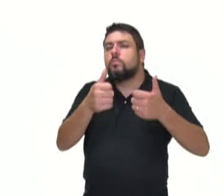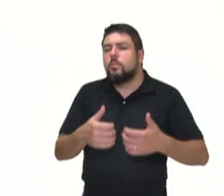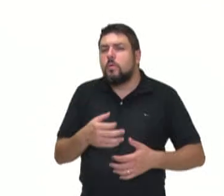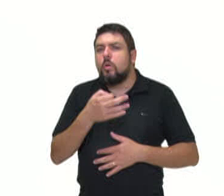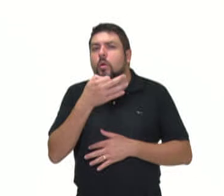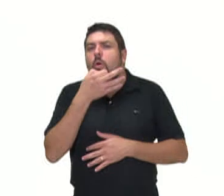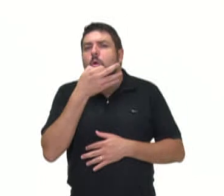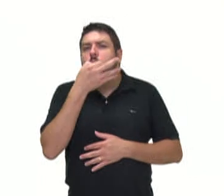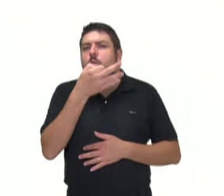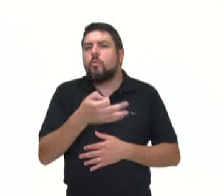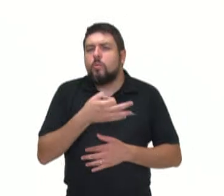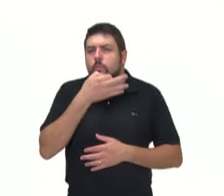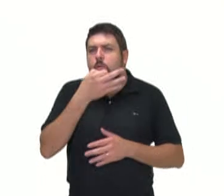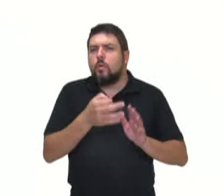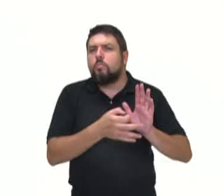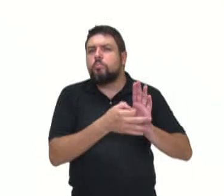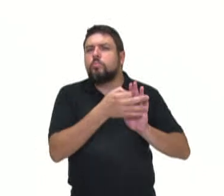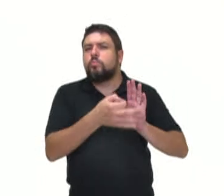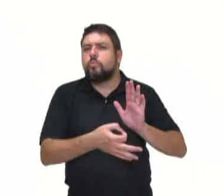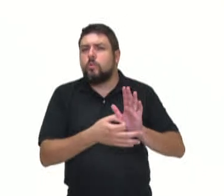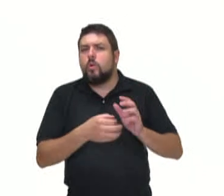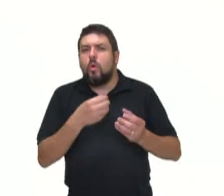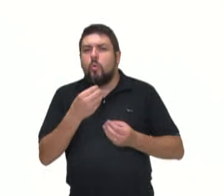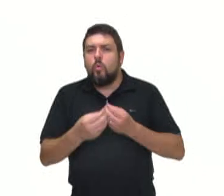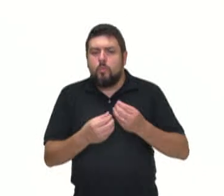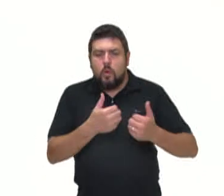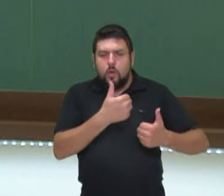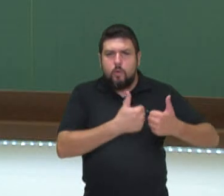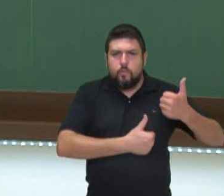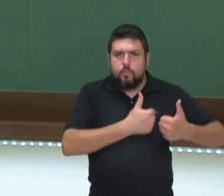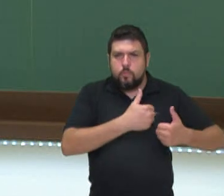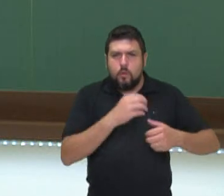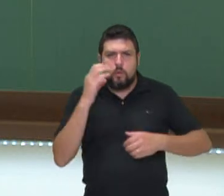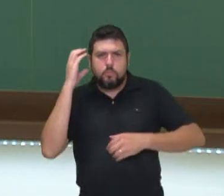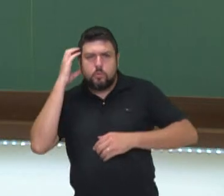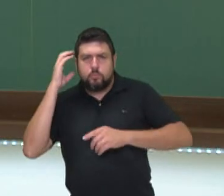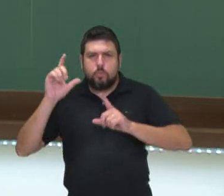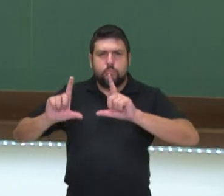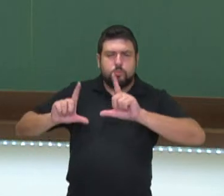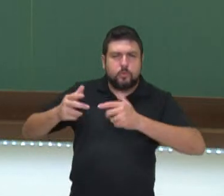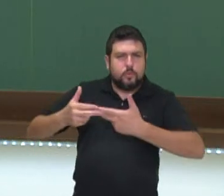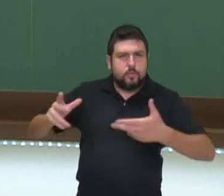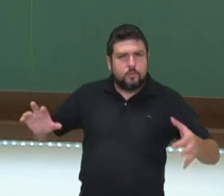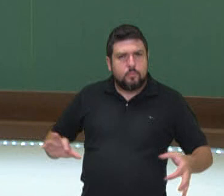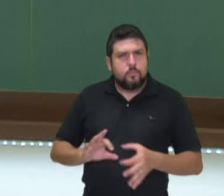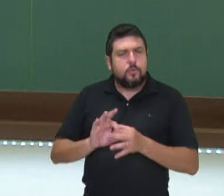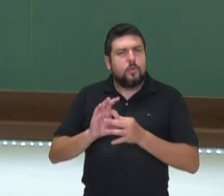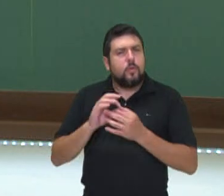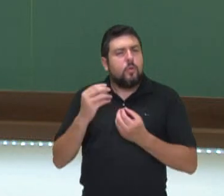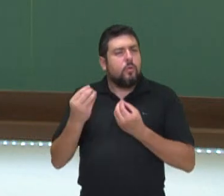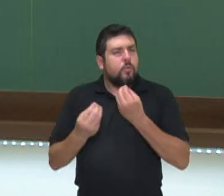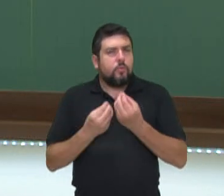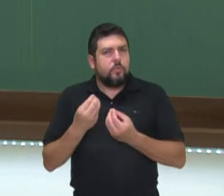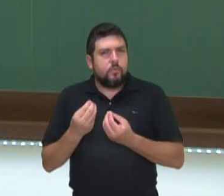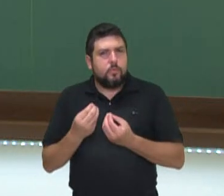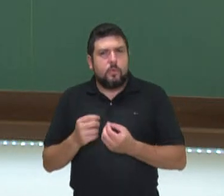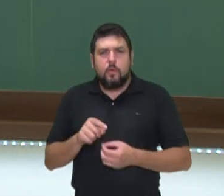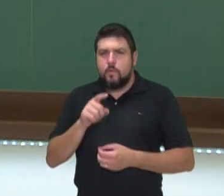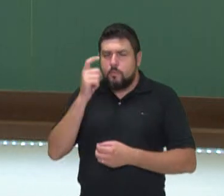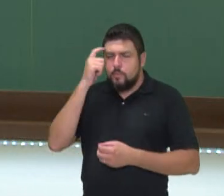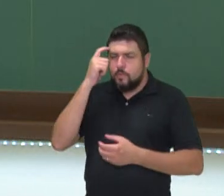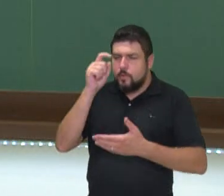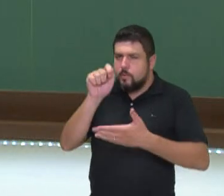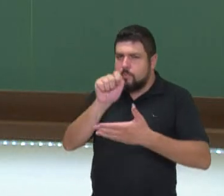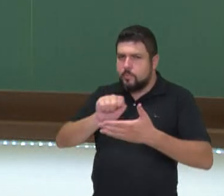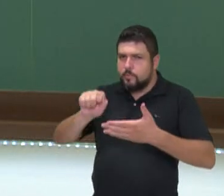opinião sobre a relação do futebol e a mídia, tá? Agora é com vocês, eu quero que vocês pensem,